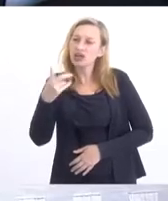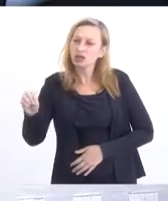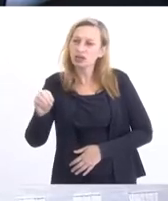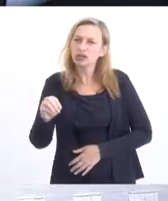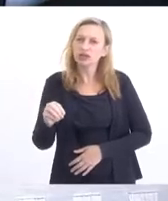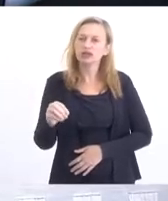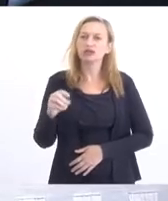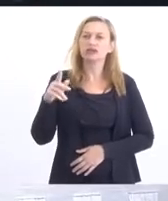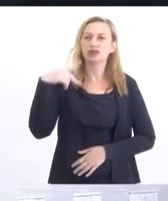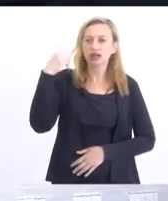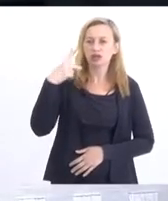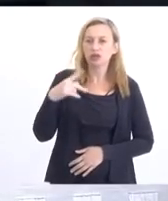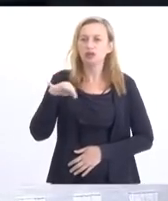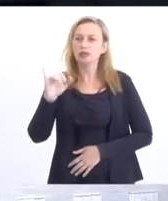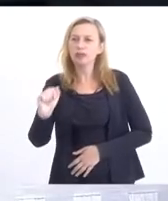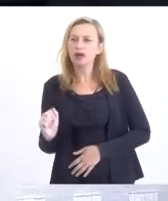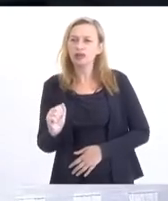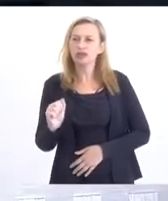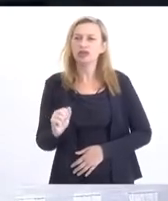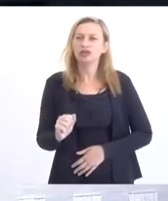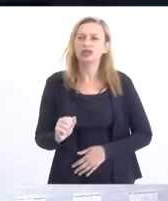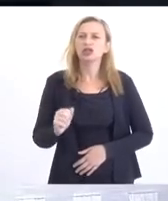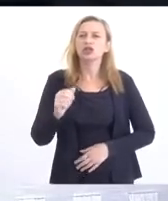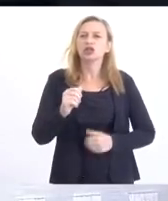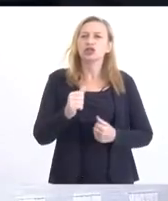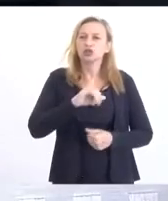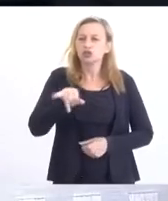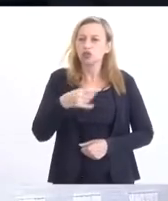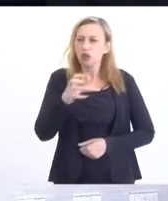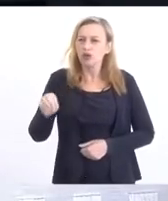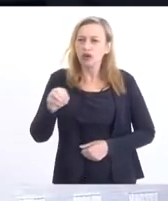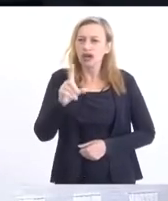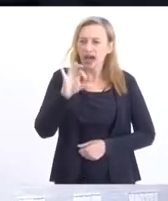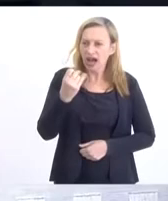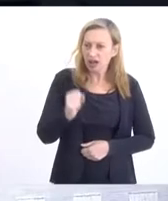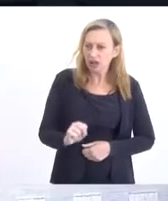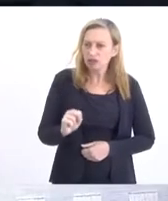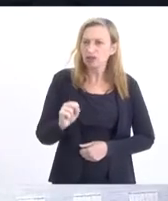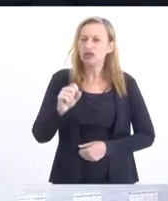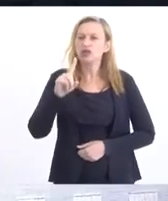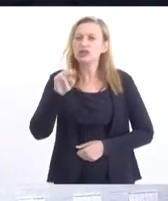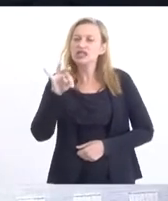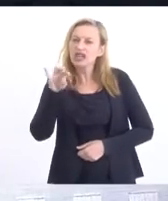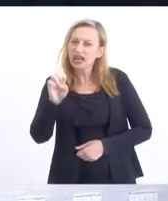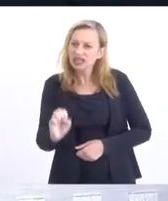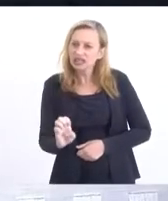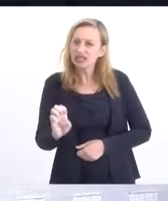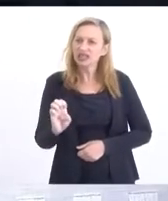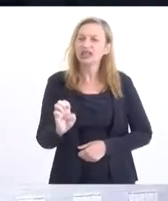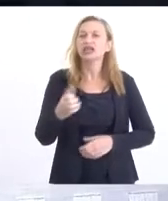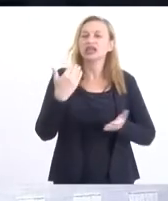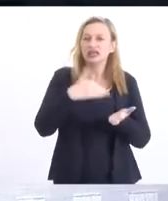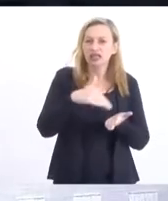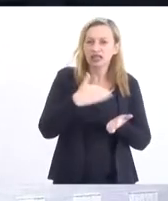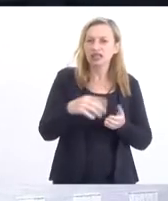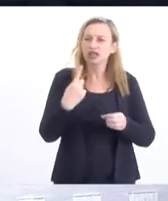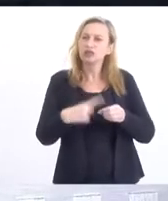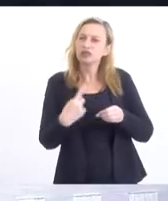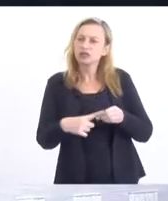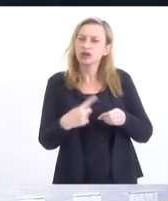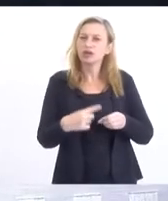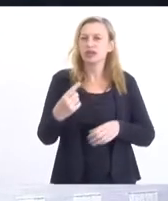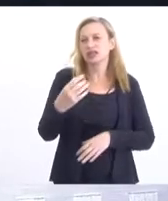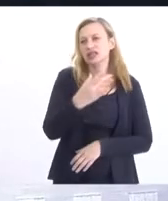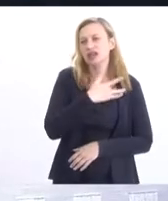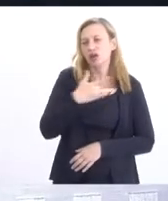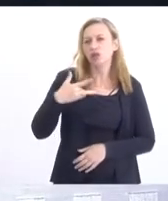Pádua. João Carlos, vereador de Aperibé. Ilcilaine, secretária municipal de saúde de Aperibé.